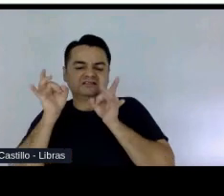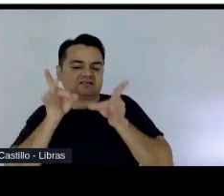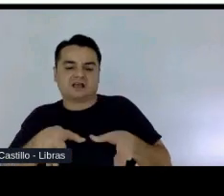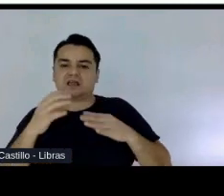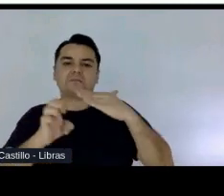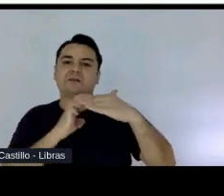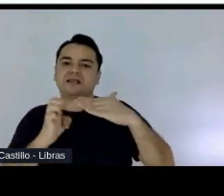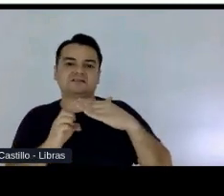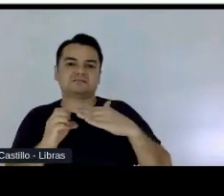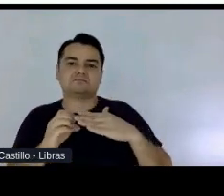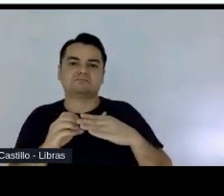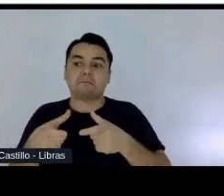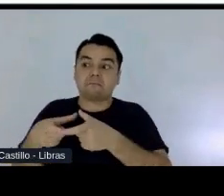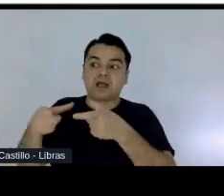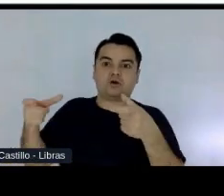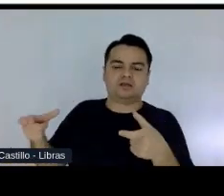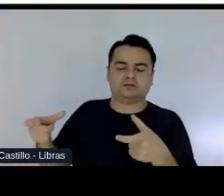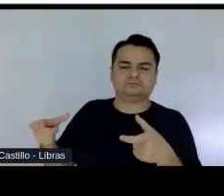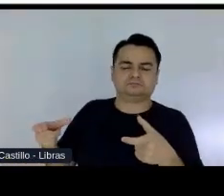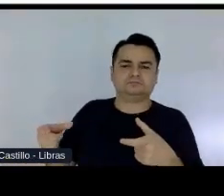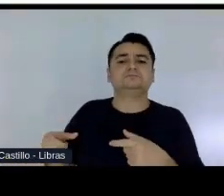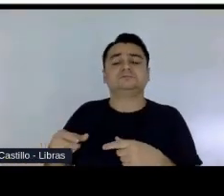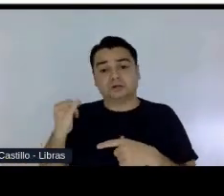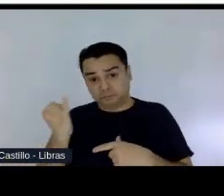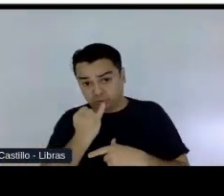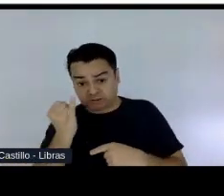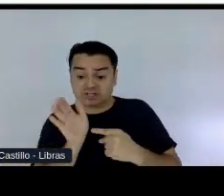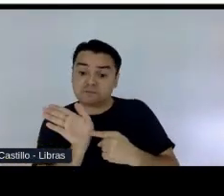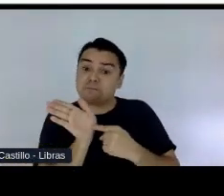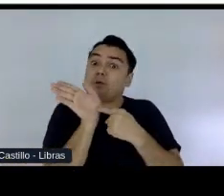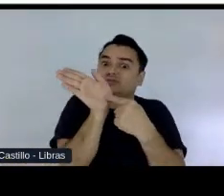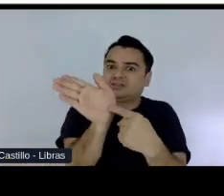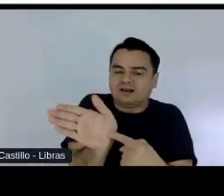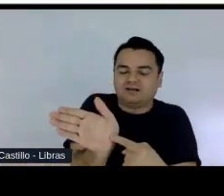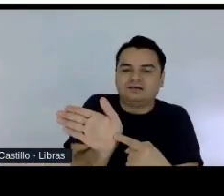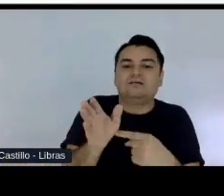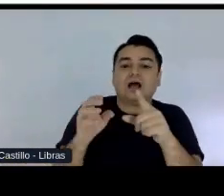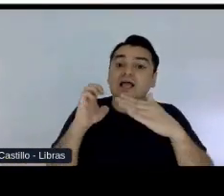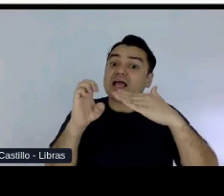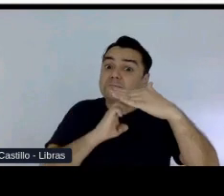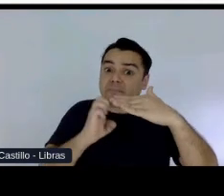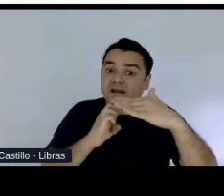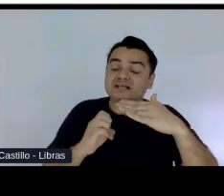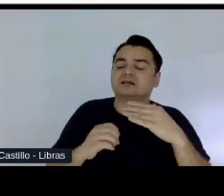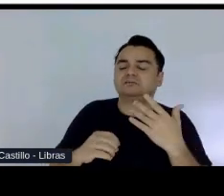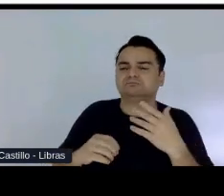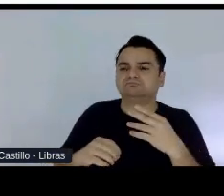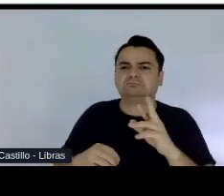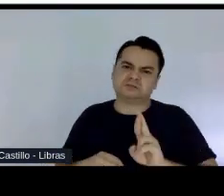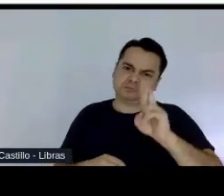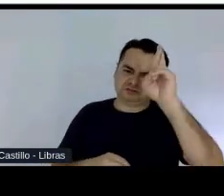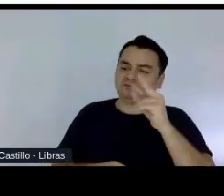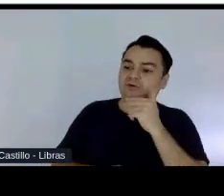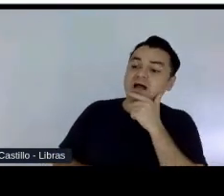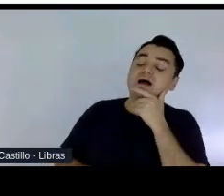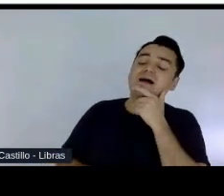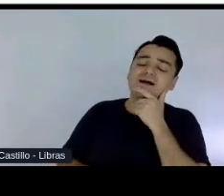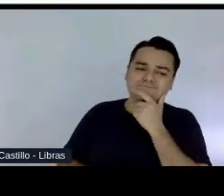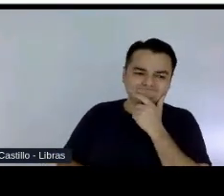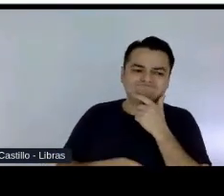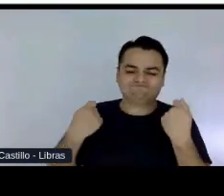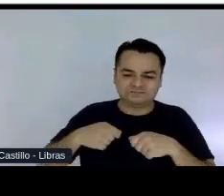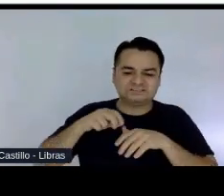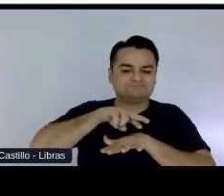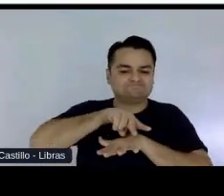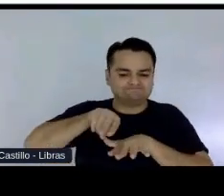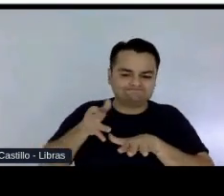exibindo mensagens de relevância para a empresa, para que o objetivo é chamar a atenção mesmo dela, sabe? Para que ela tome um